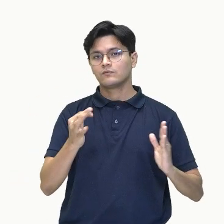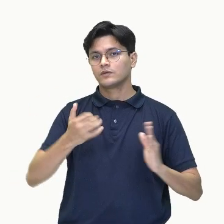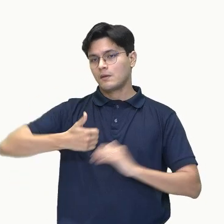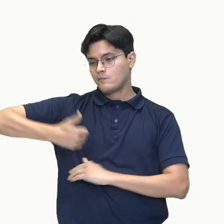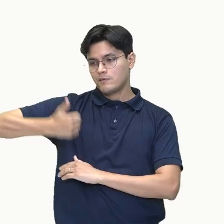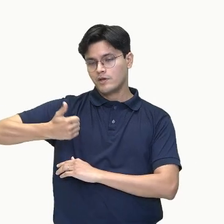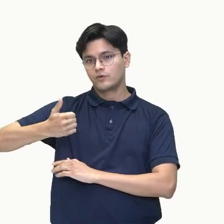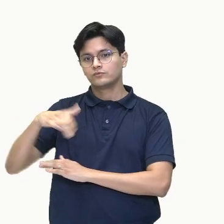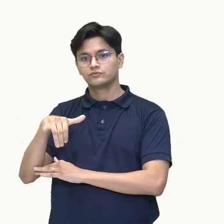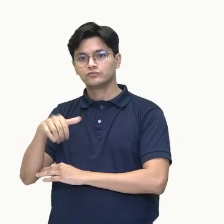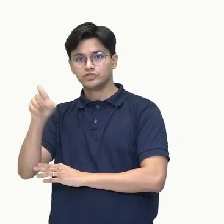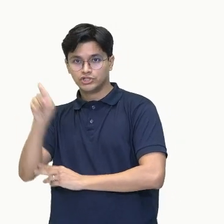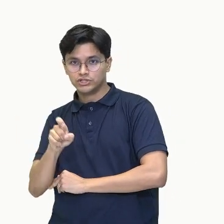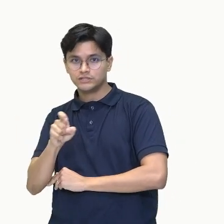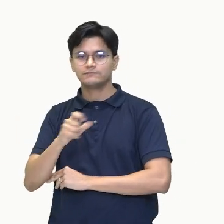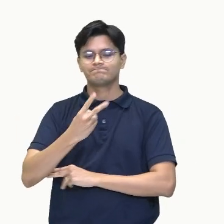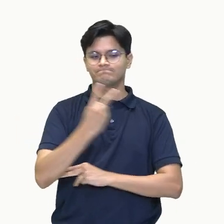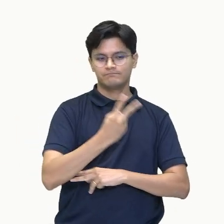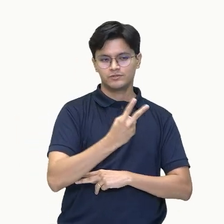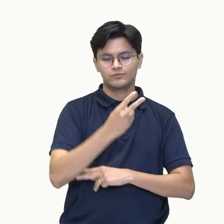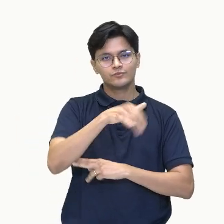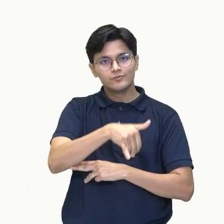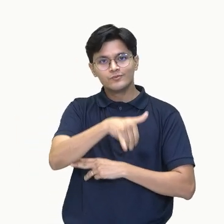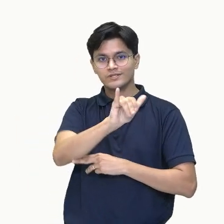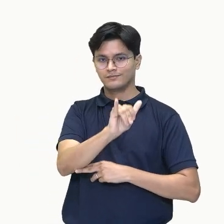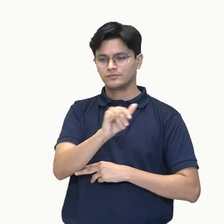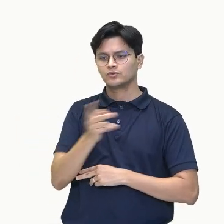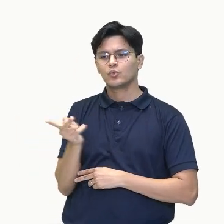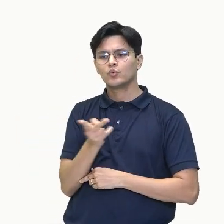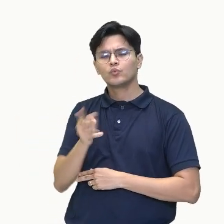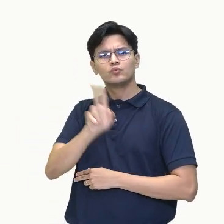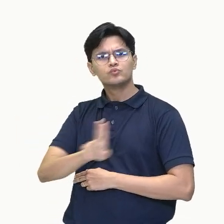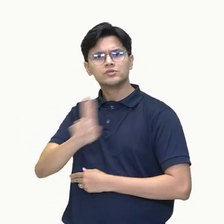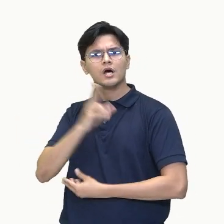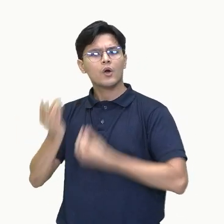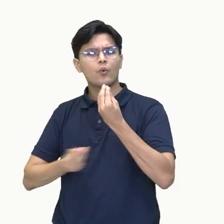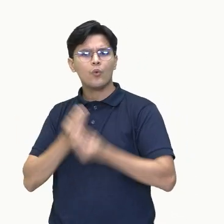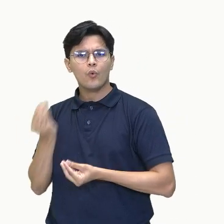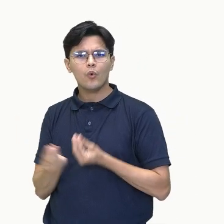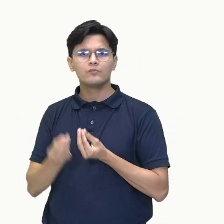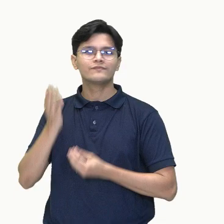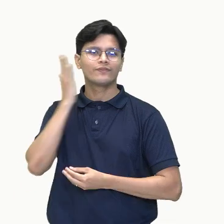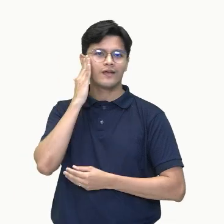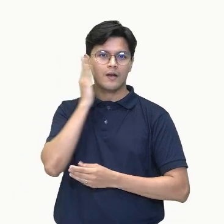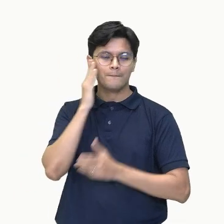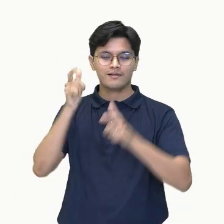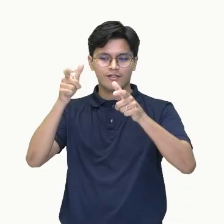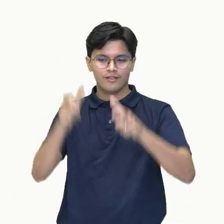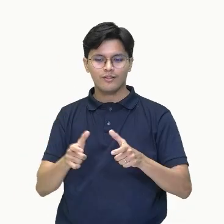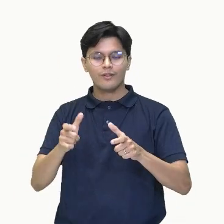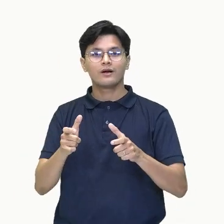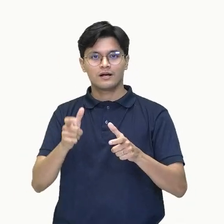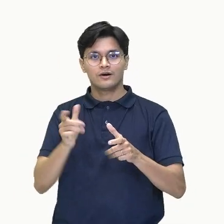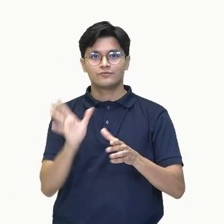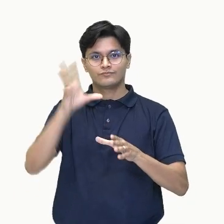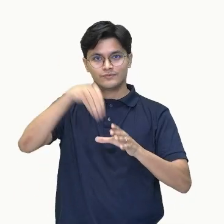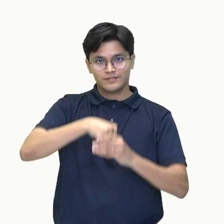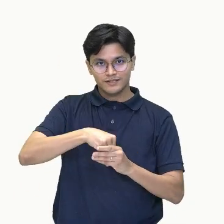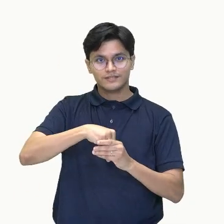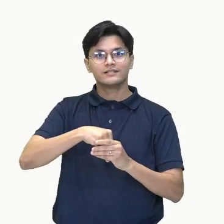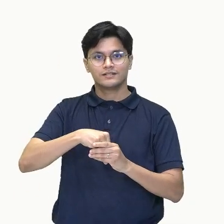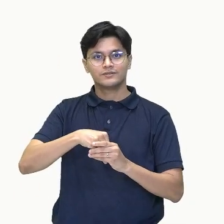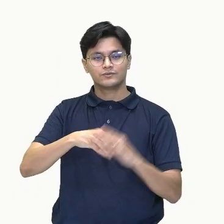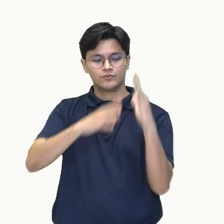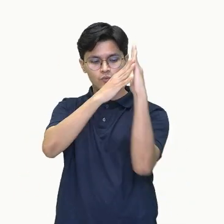para localizar pontos no plano, exatamente. Quando você está em algum lugar que você compartilha ali a sua localização com alguém, sem